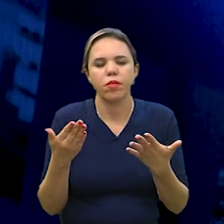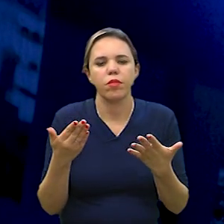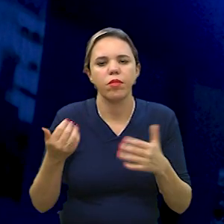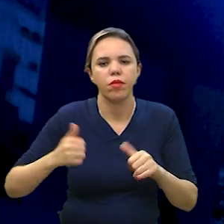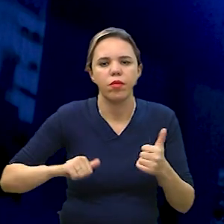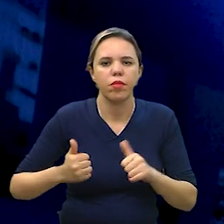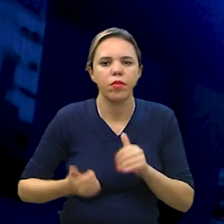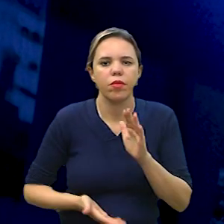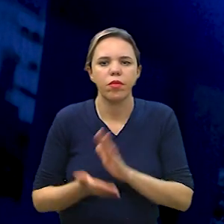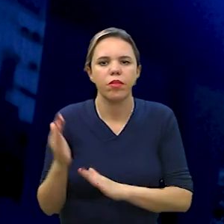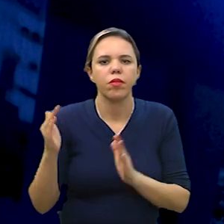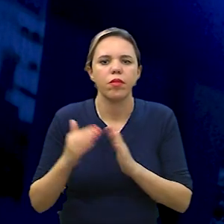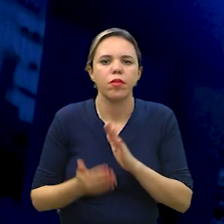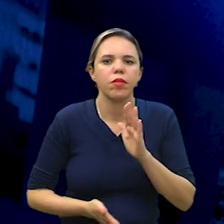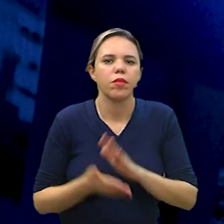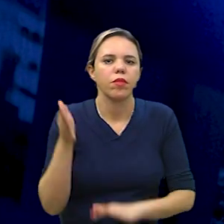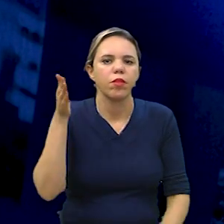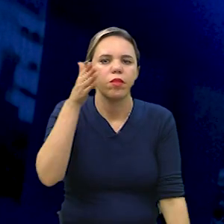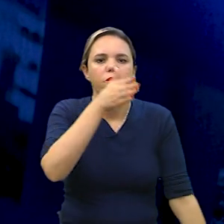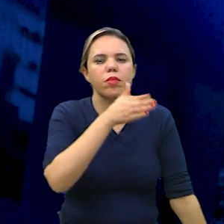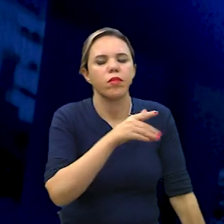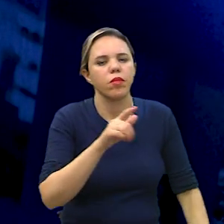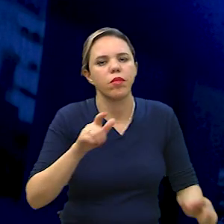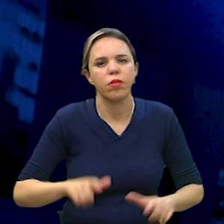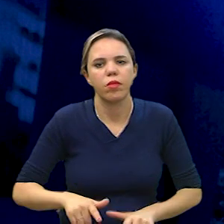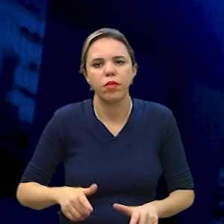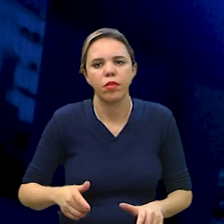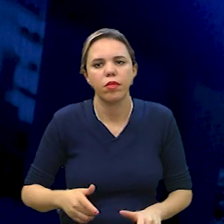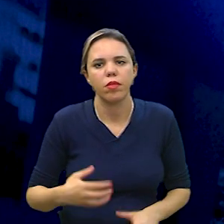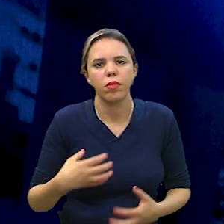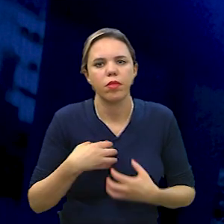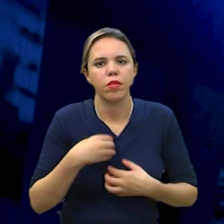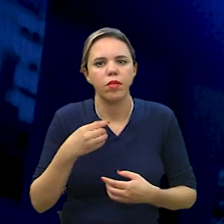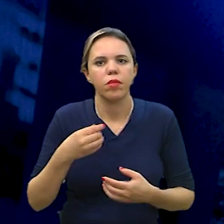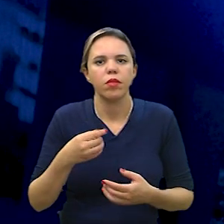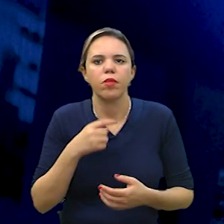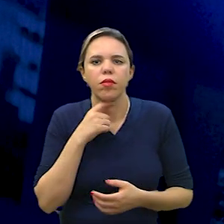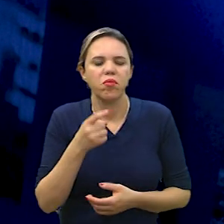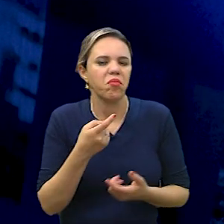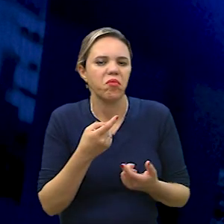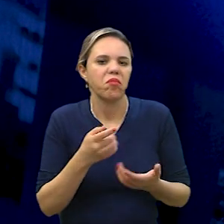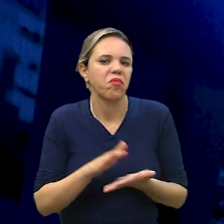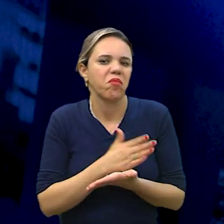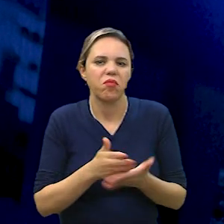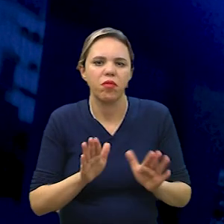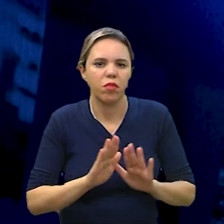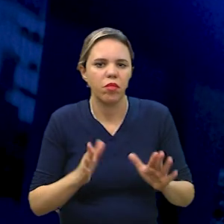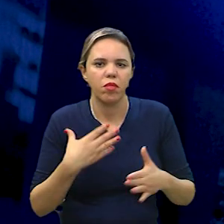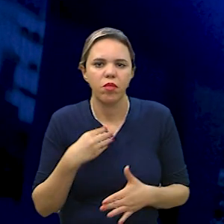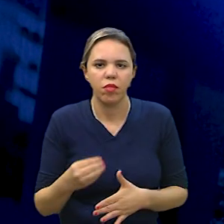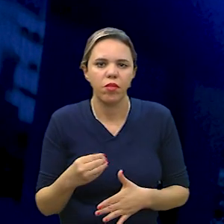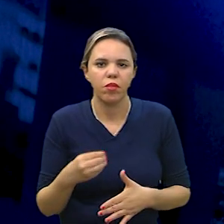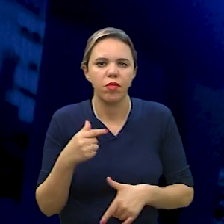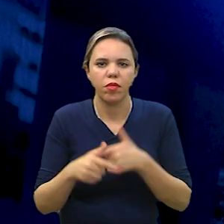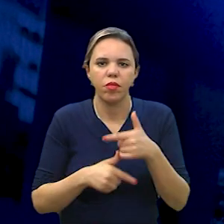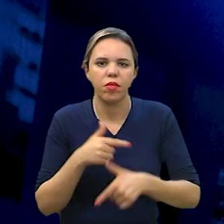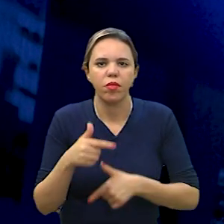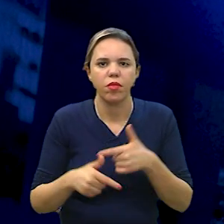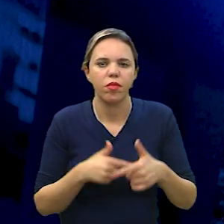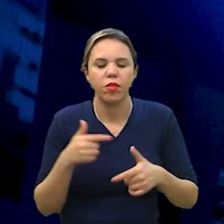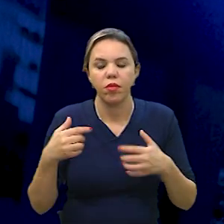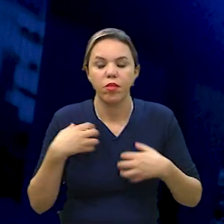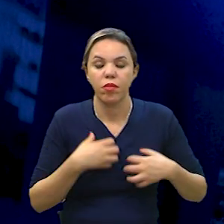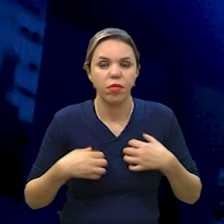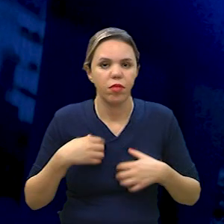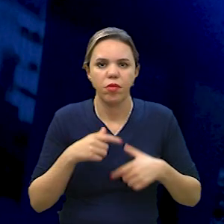de sair do ambiente de casa, de estar num ambiente onde ela não está sendo incomodada por ninguém, nem pelos filhos, no trabalho, né?